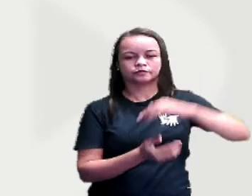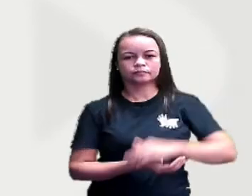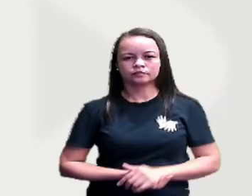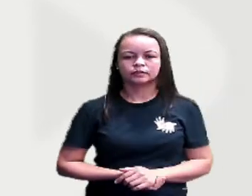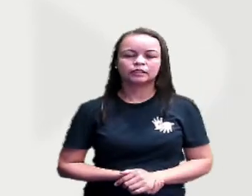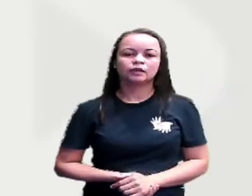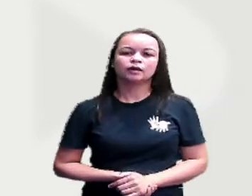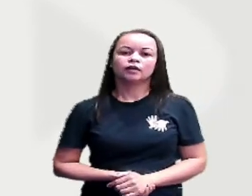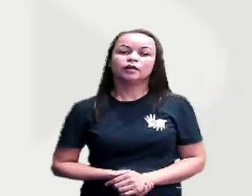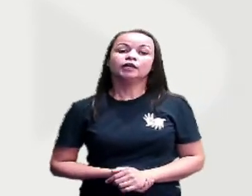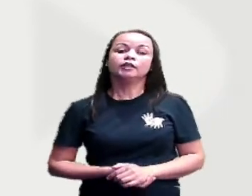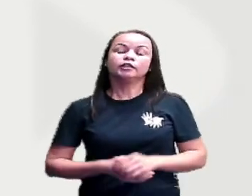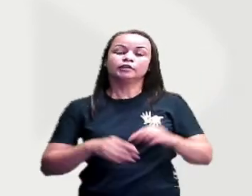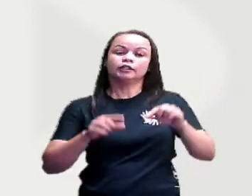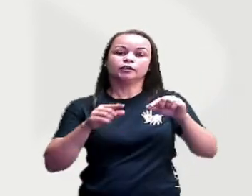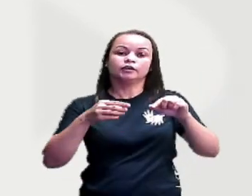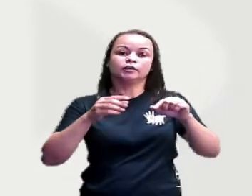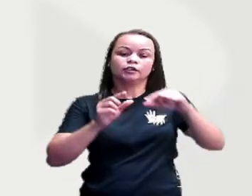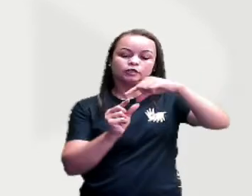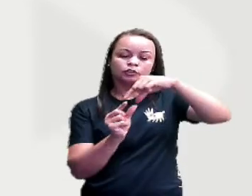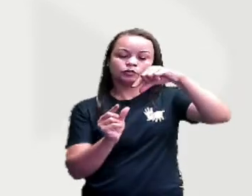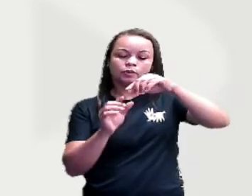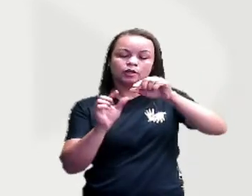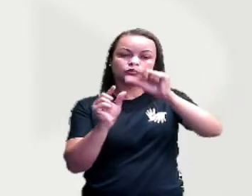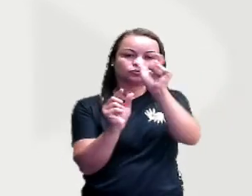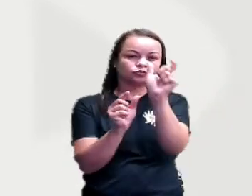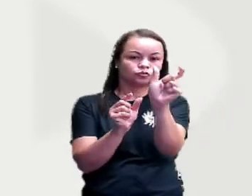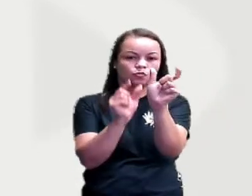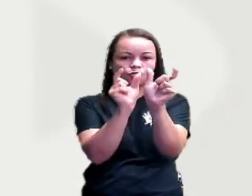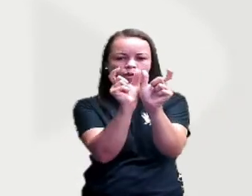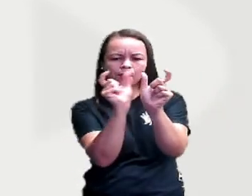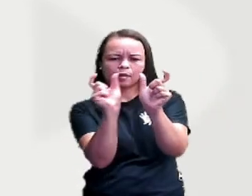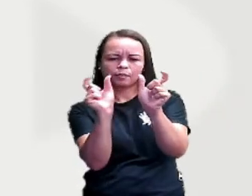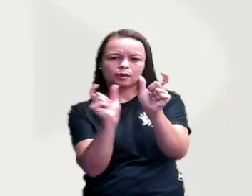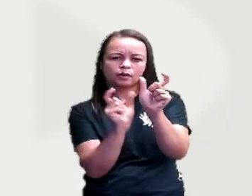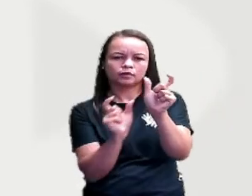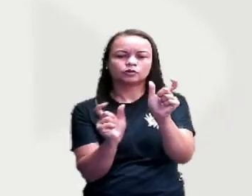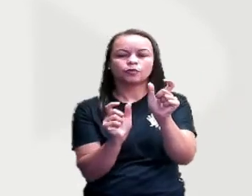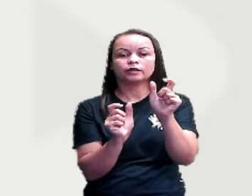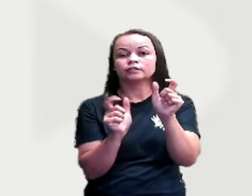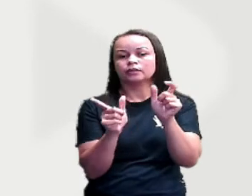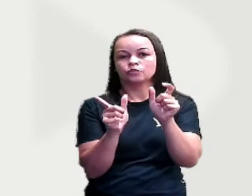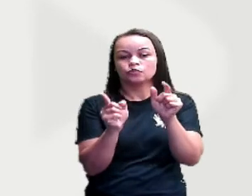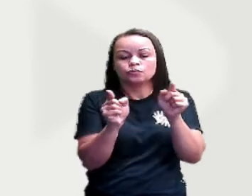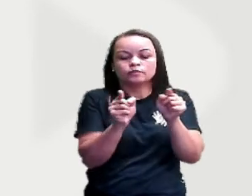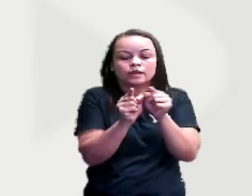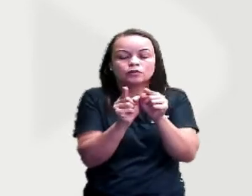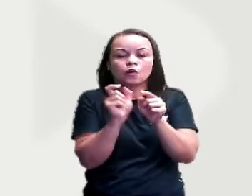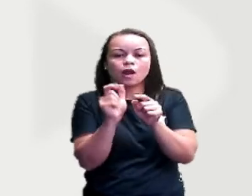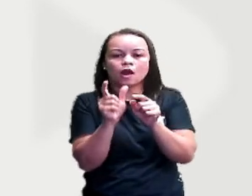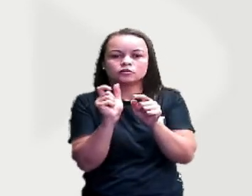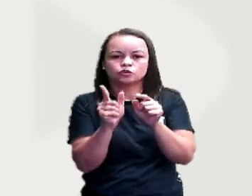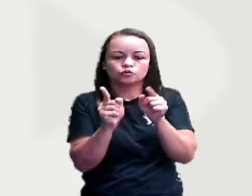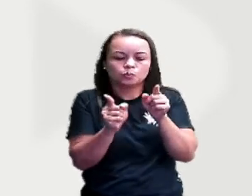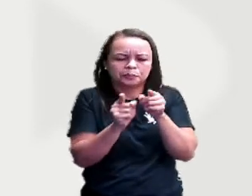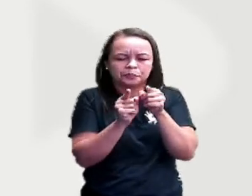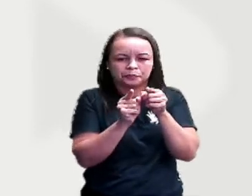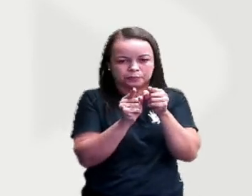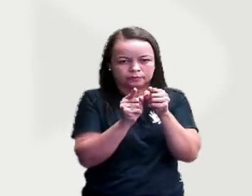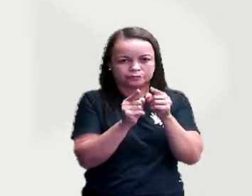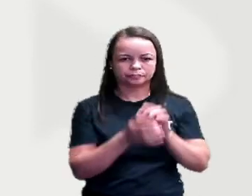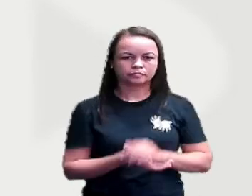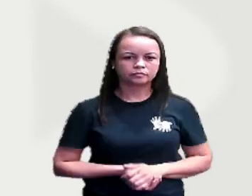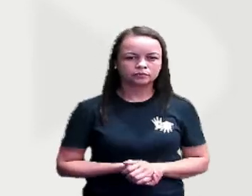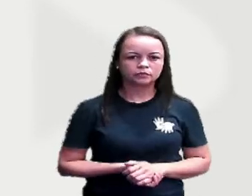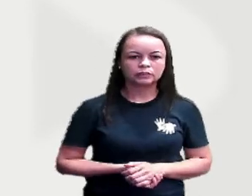no meio desses quadradinhos eu tenho um retângulo azul menor. E como é que eu